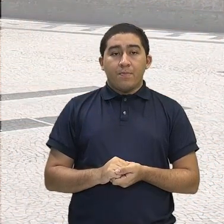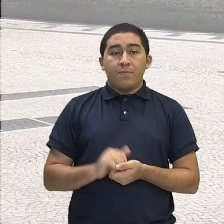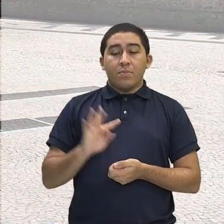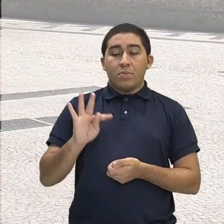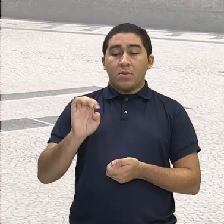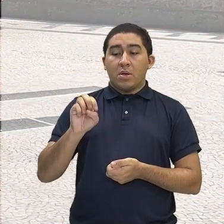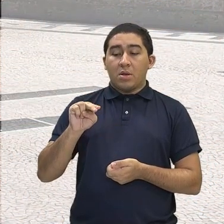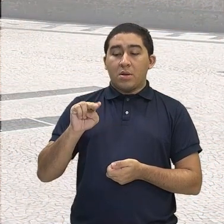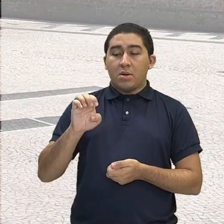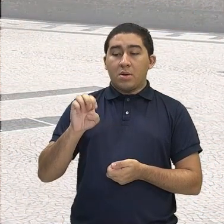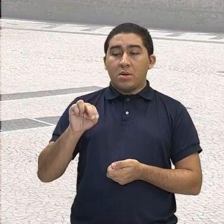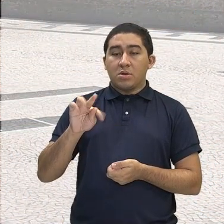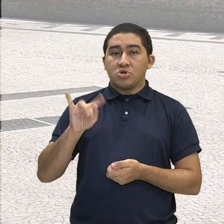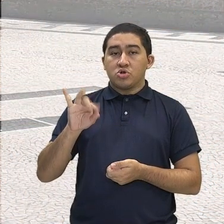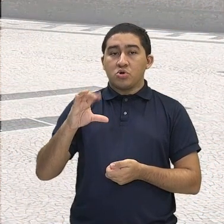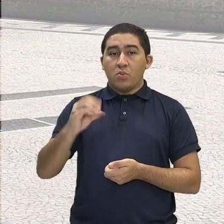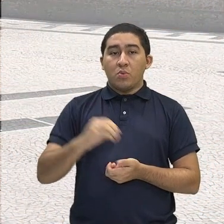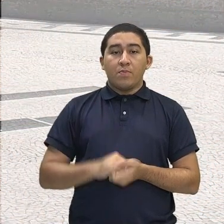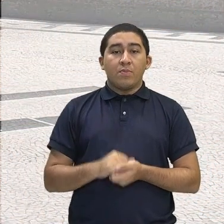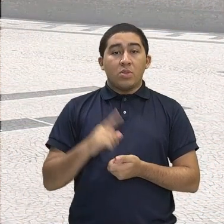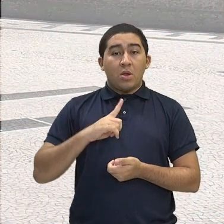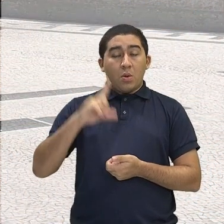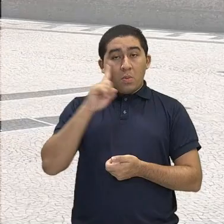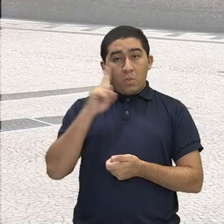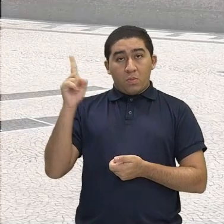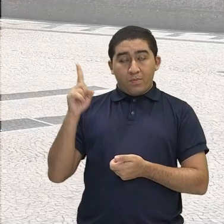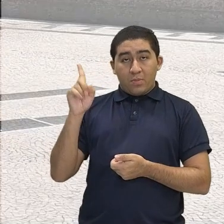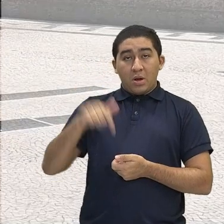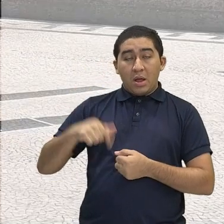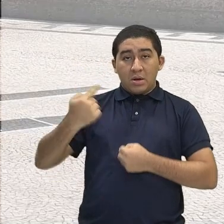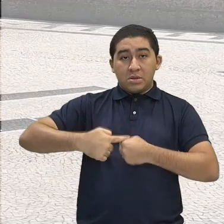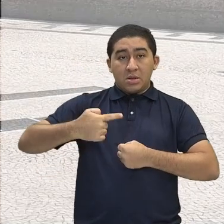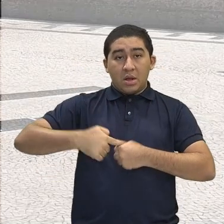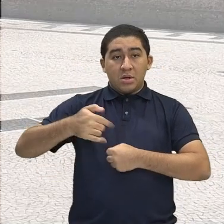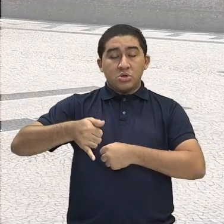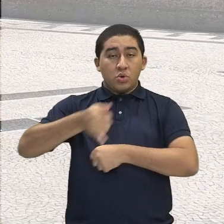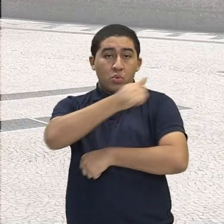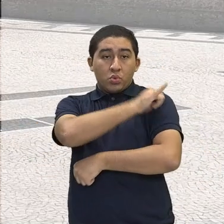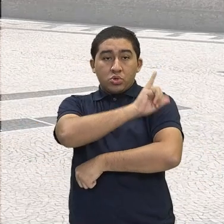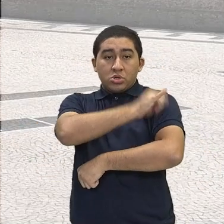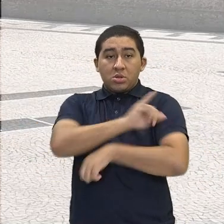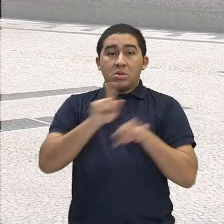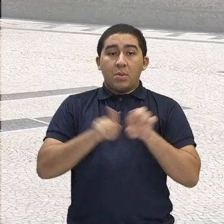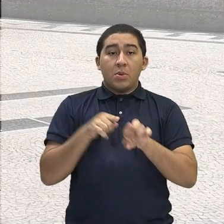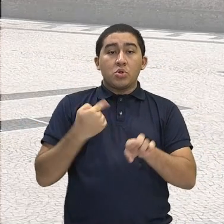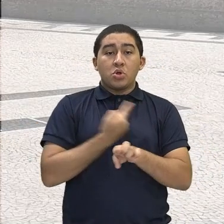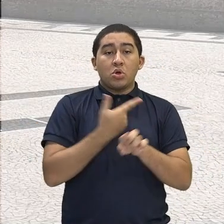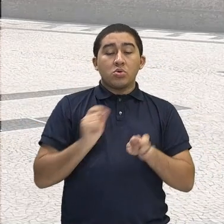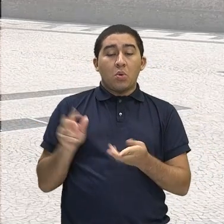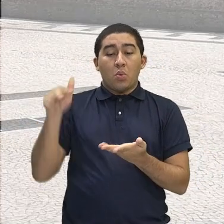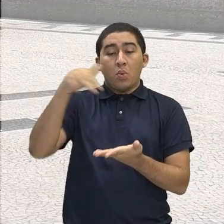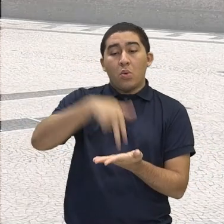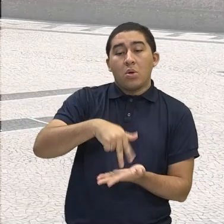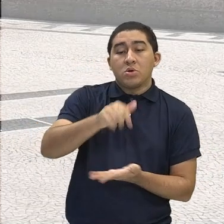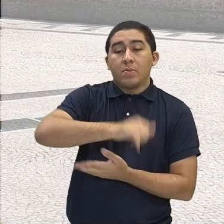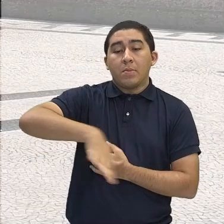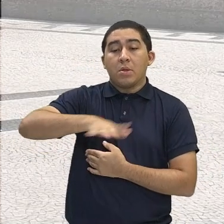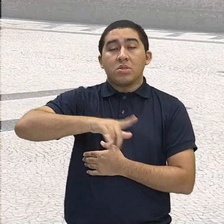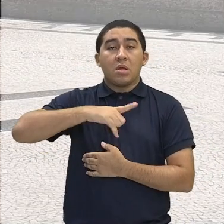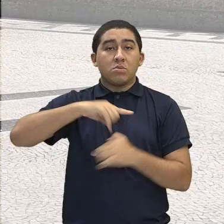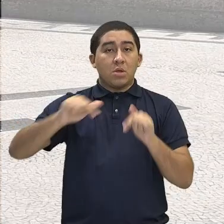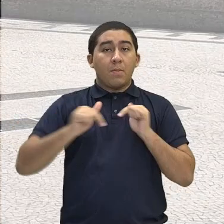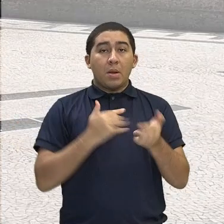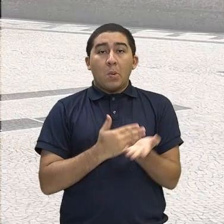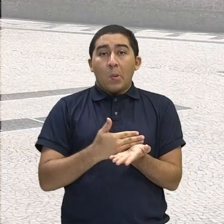Tenentismo, estamos aqui no Forte de Copacabana, no Rio de Janeiro, e viemos para cá para falar justamente do local onde